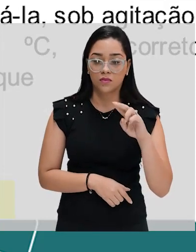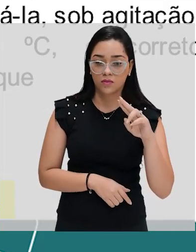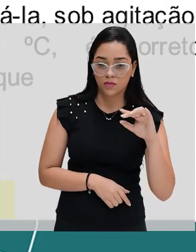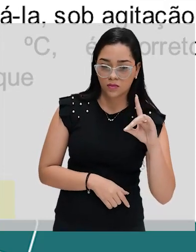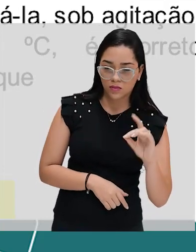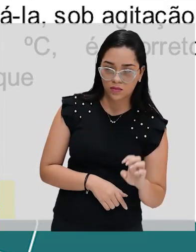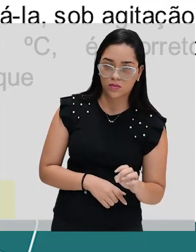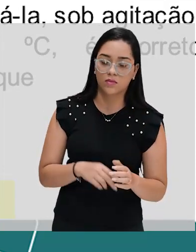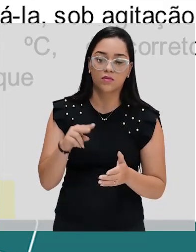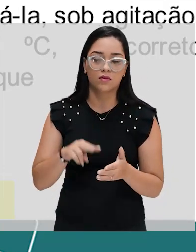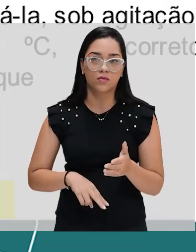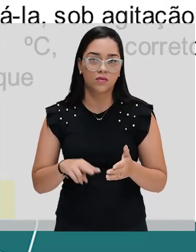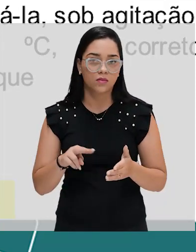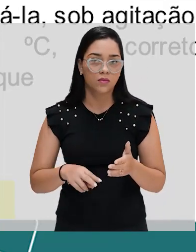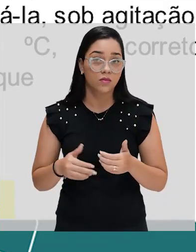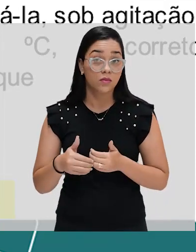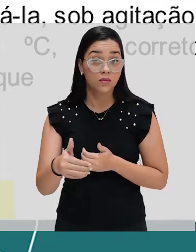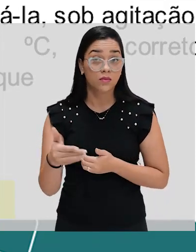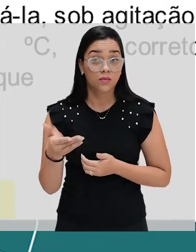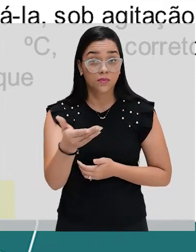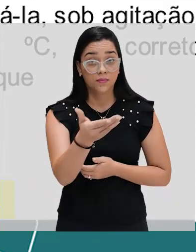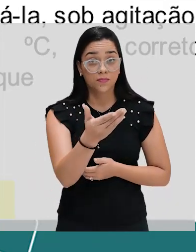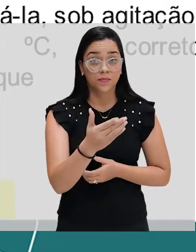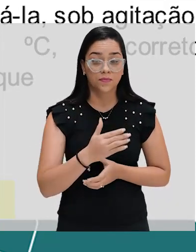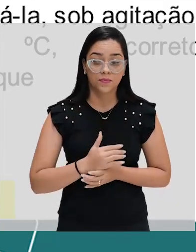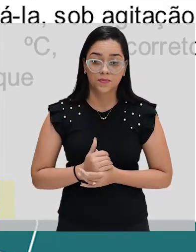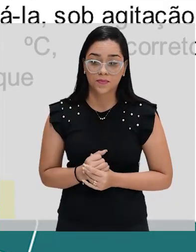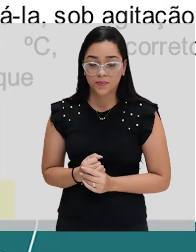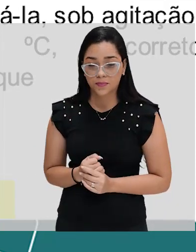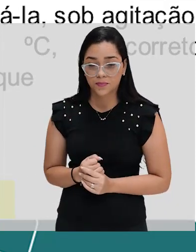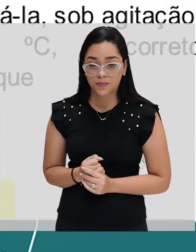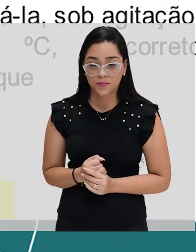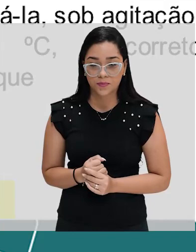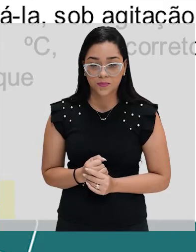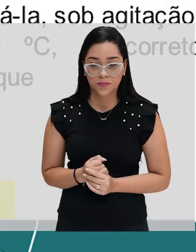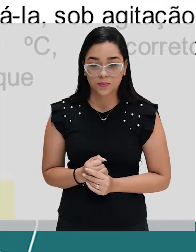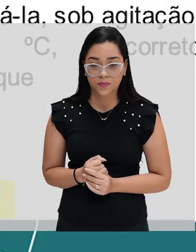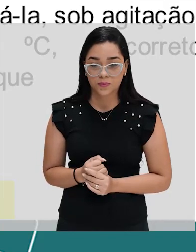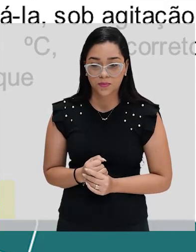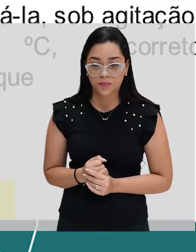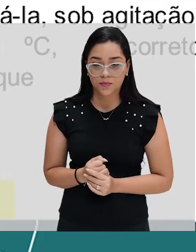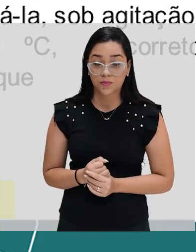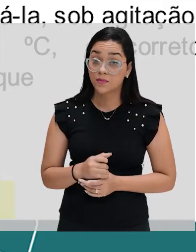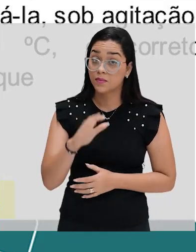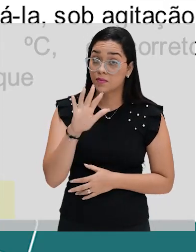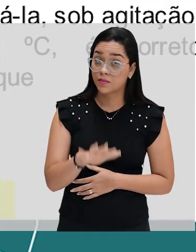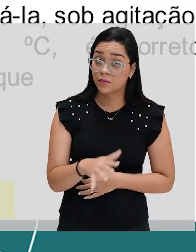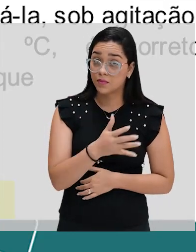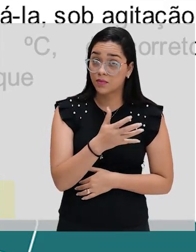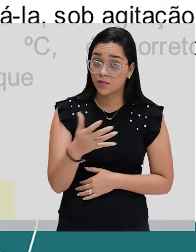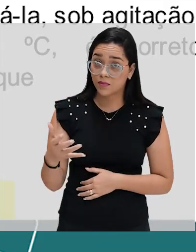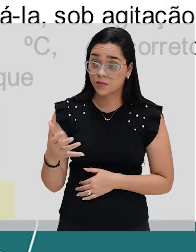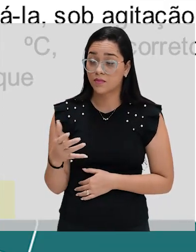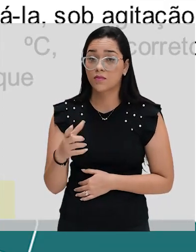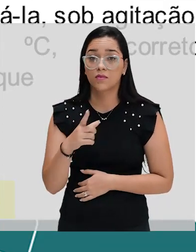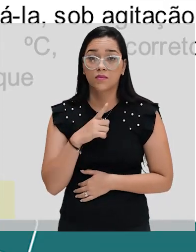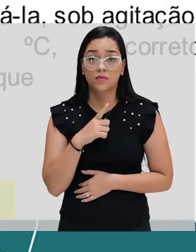potássio em 100 gramas de água, em função da temperatura, é mostrada na tabela abaixo. Então, nós temos